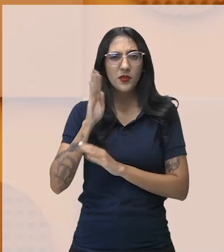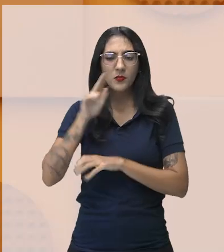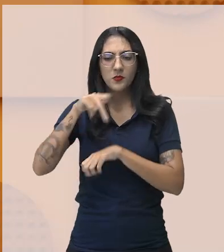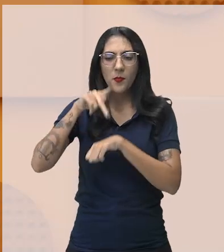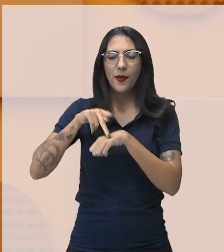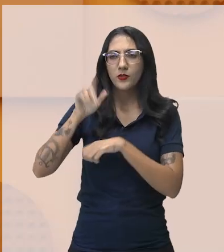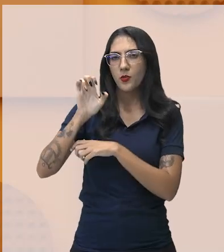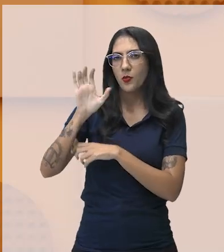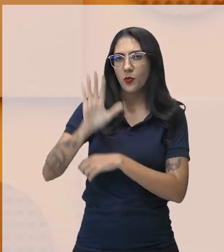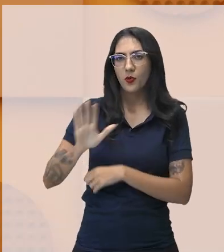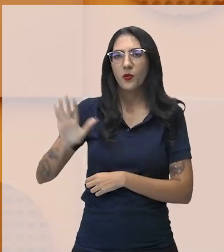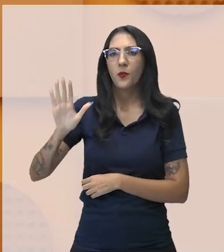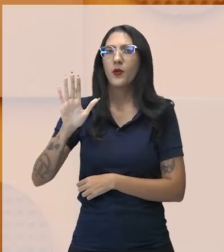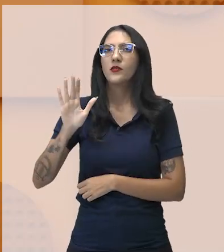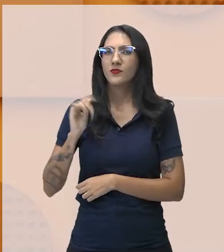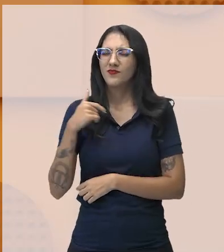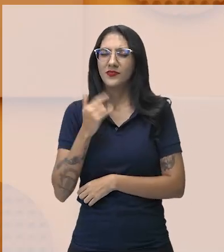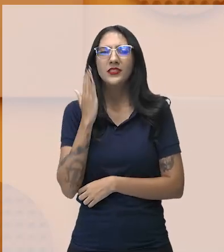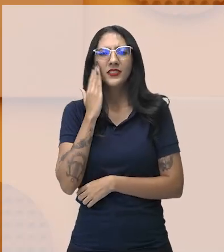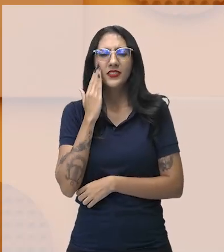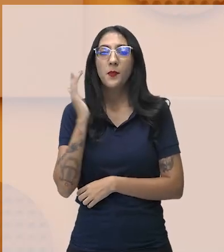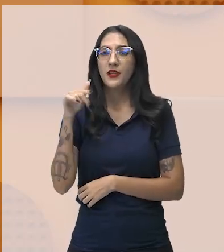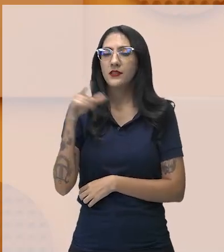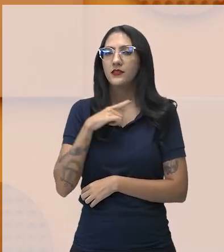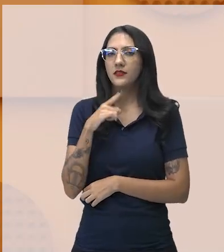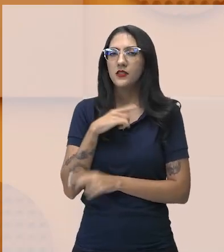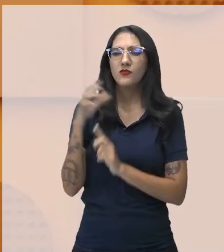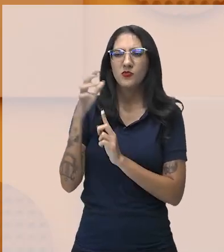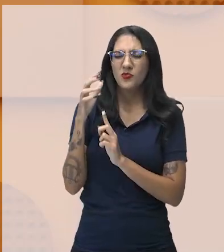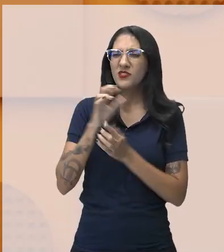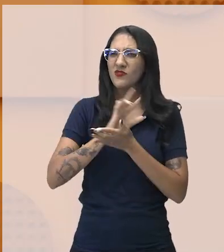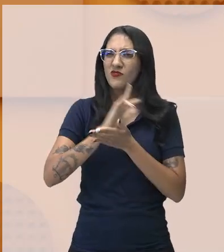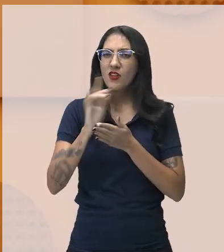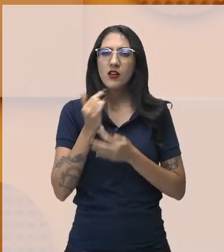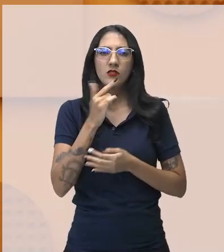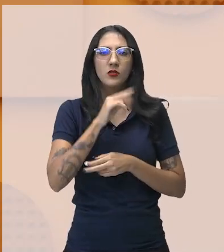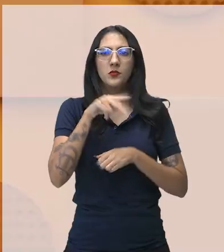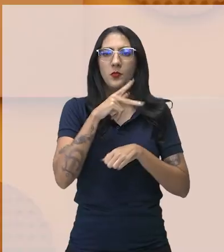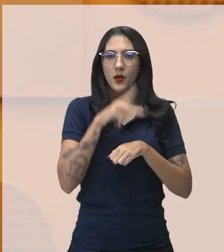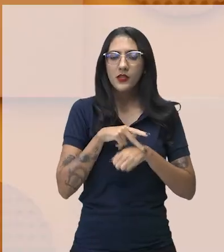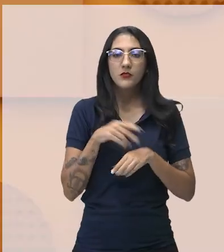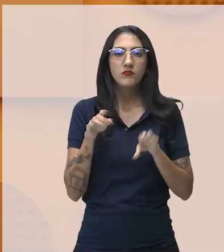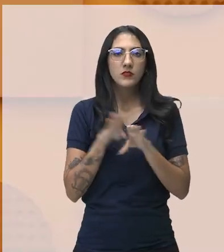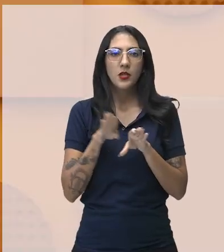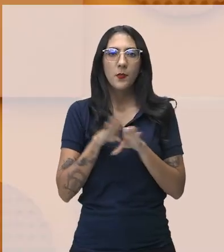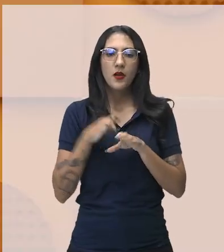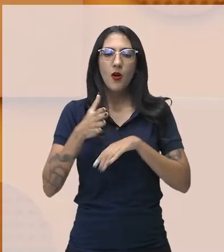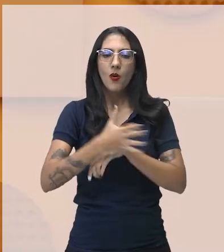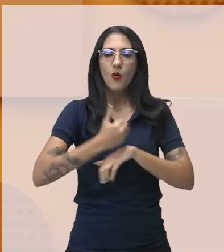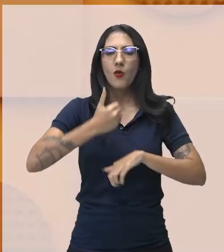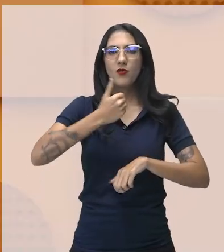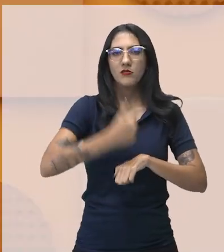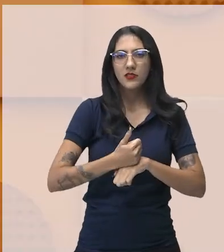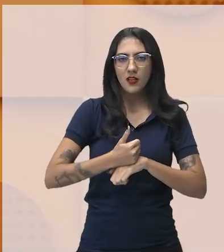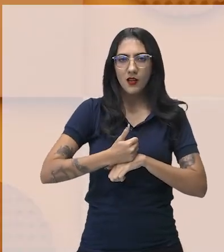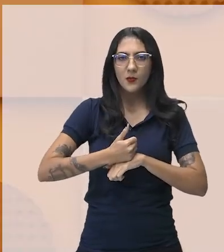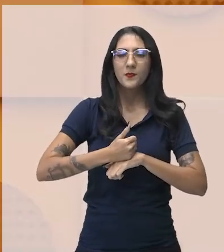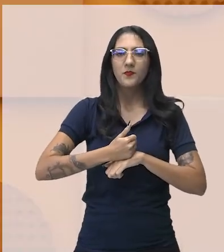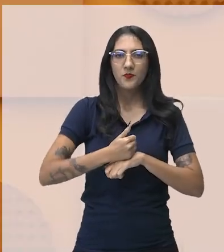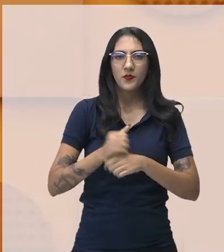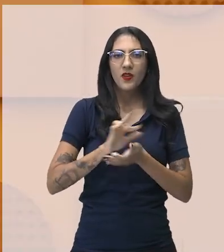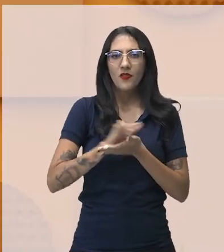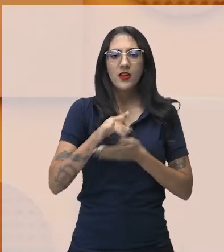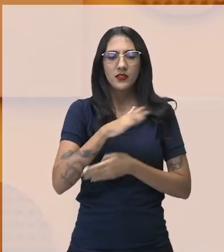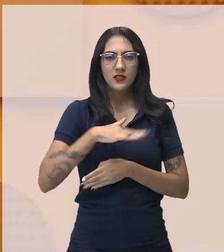os países europeus, eles influenciaram bastante vários países e até colonizaram, chegaram ali em